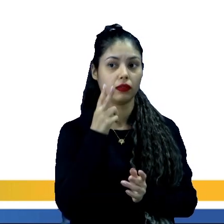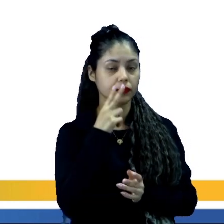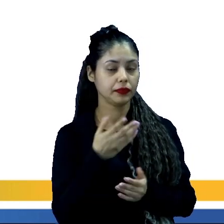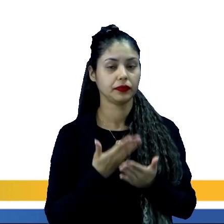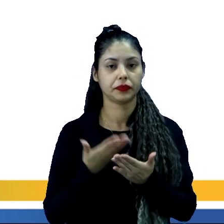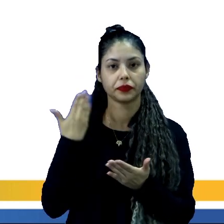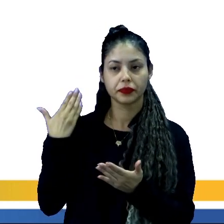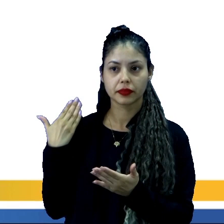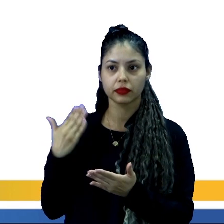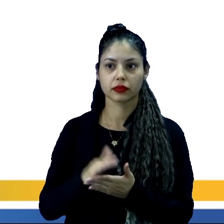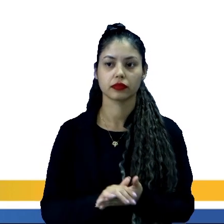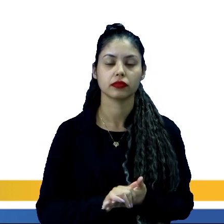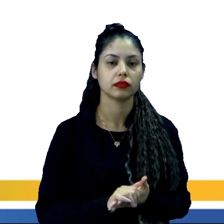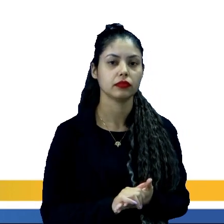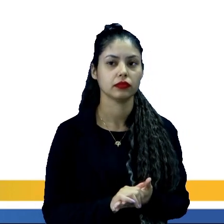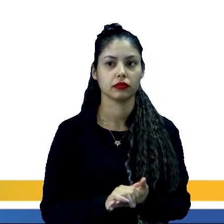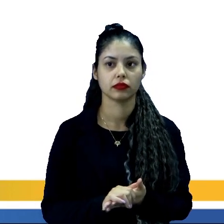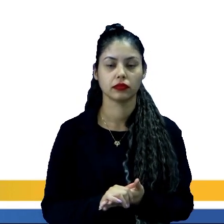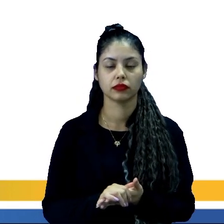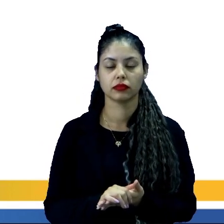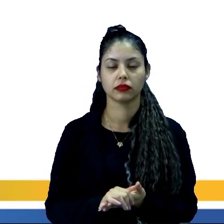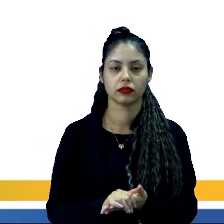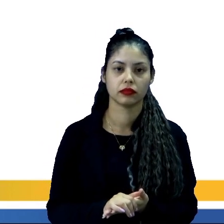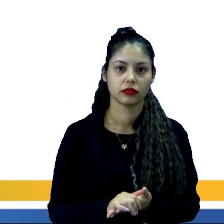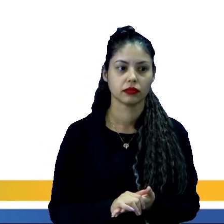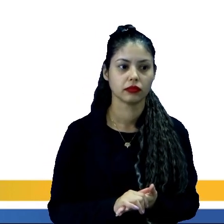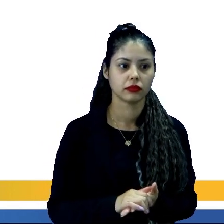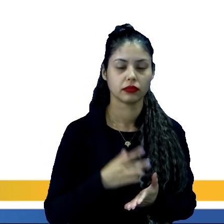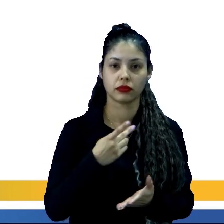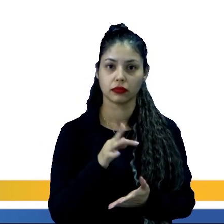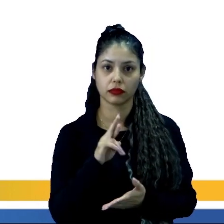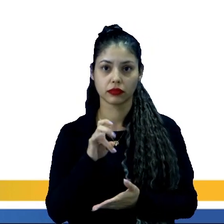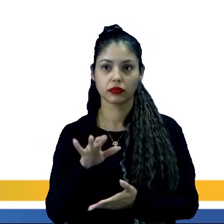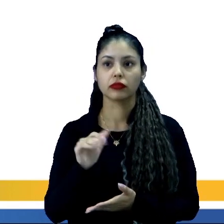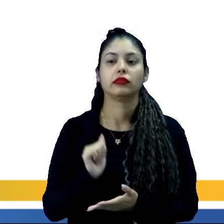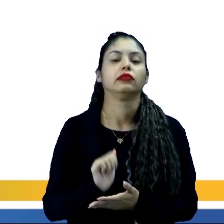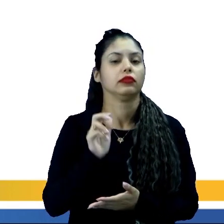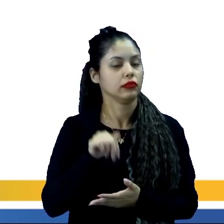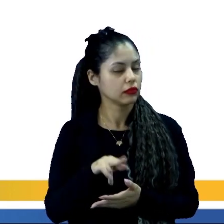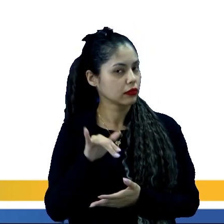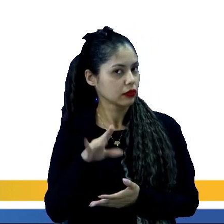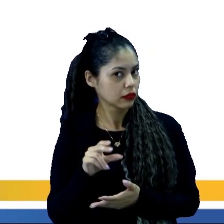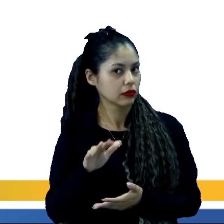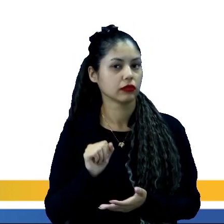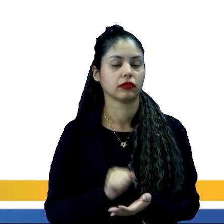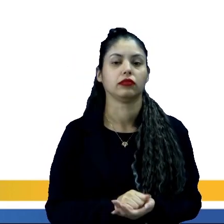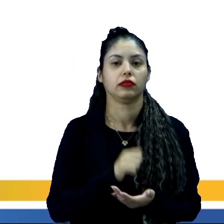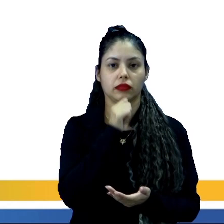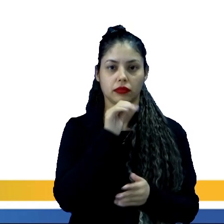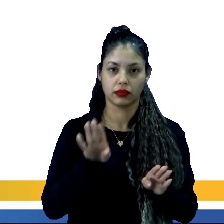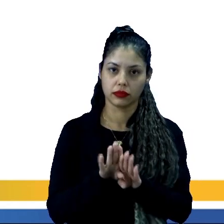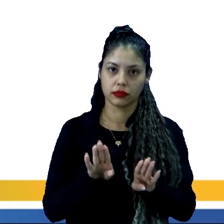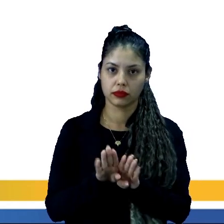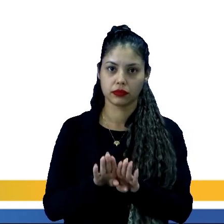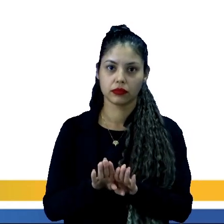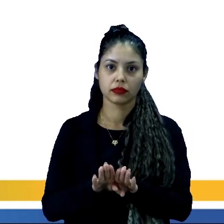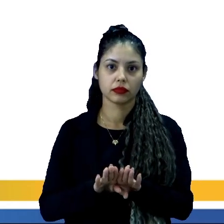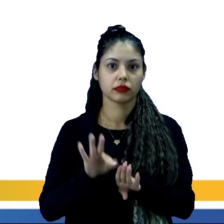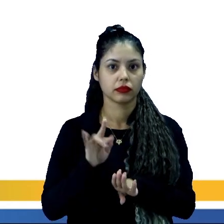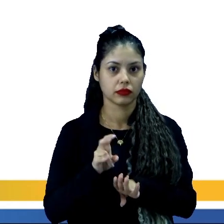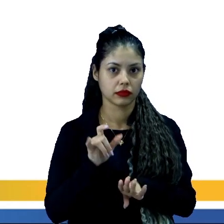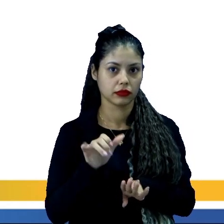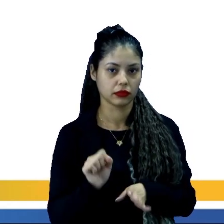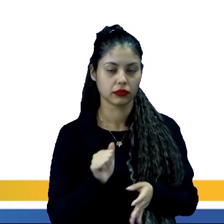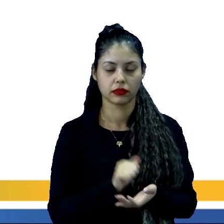viu anteriormente, né? Em relação às proteínas, aminoácidos, carboidratos, né? As fibras. Então, a